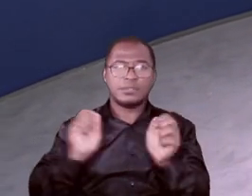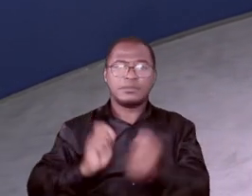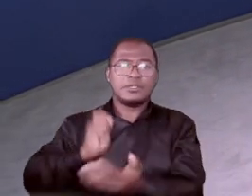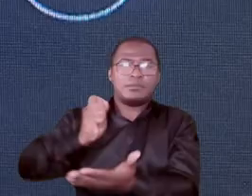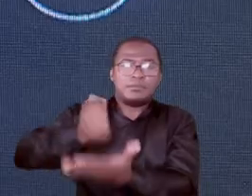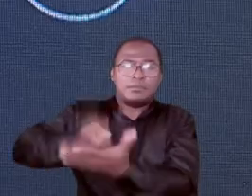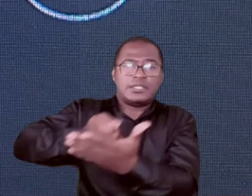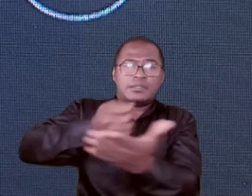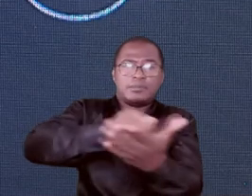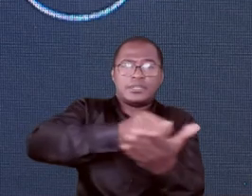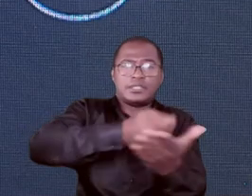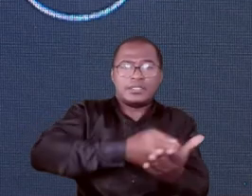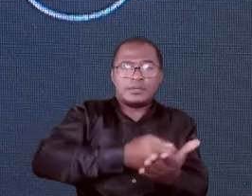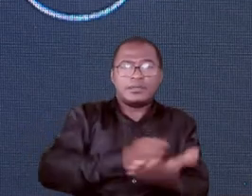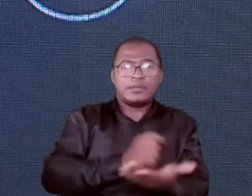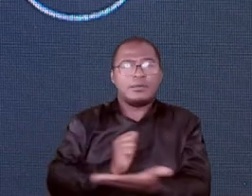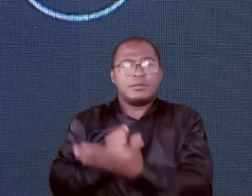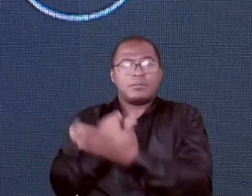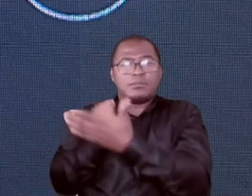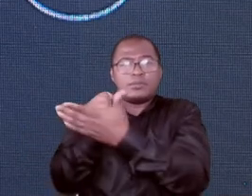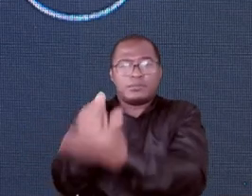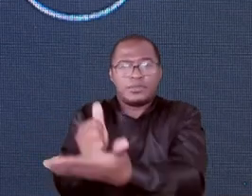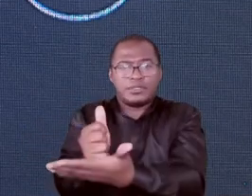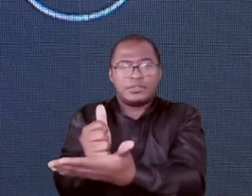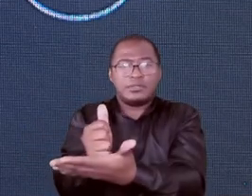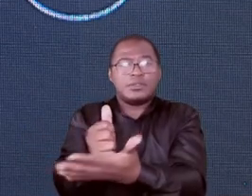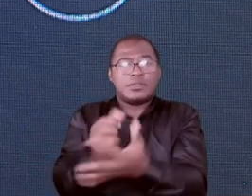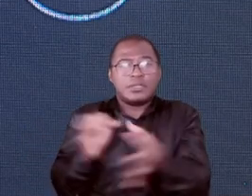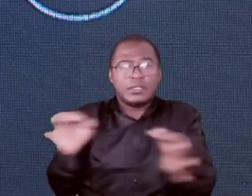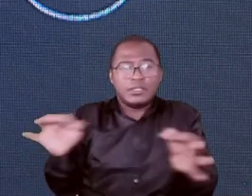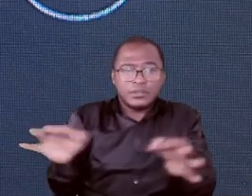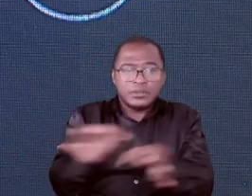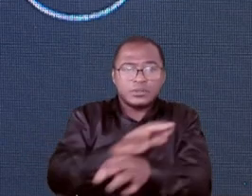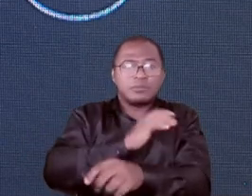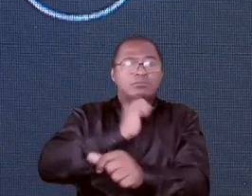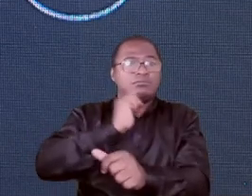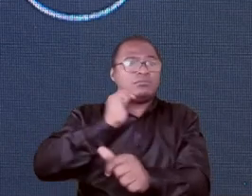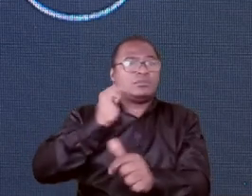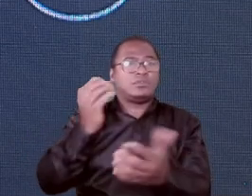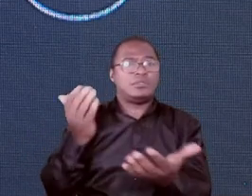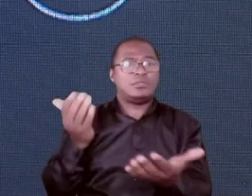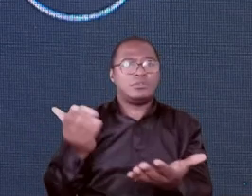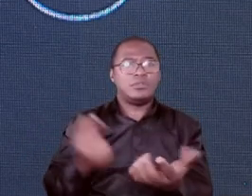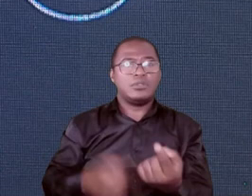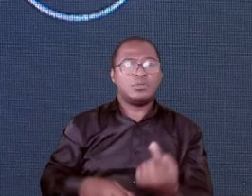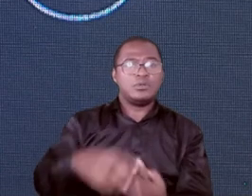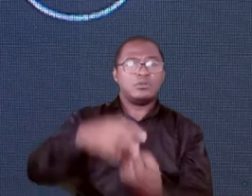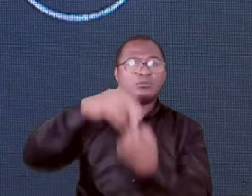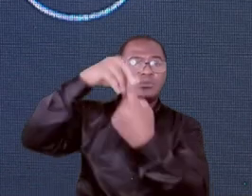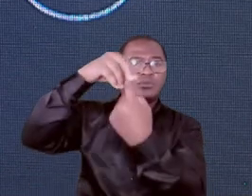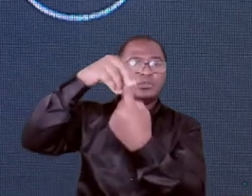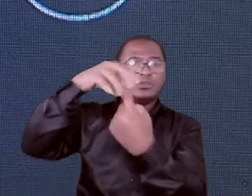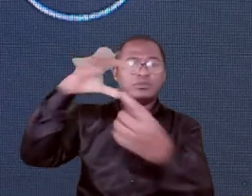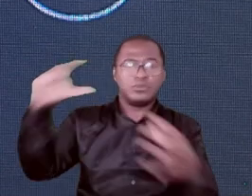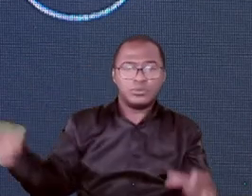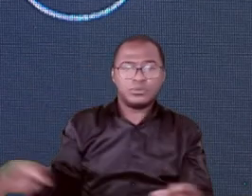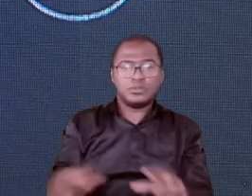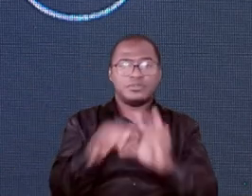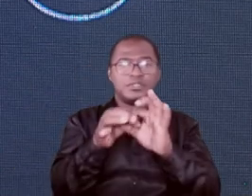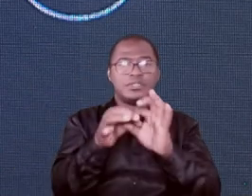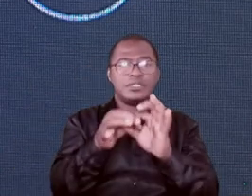empresas como uma solução única e então a gente tá diariamente